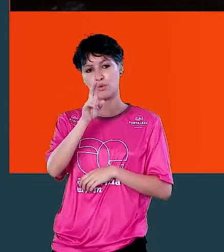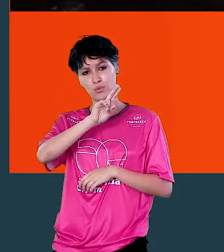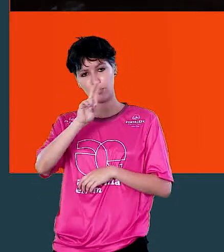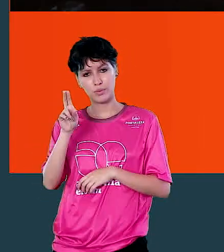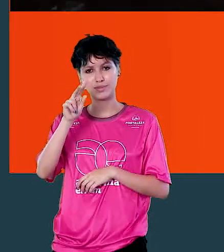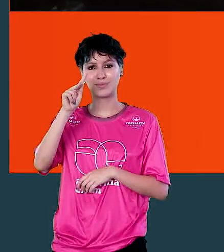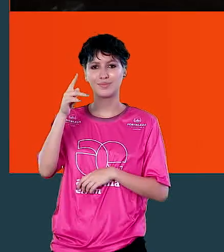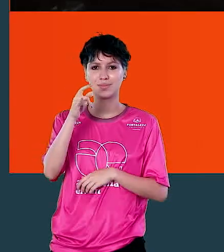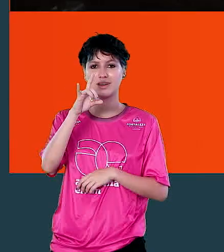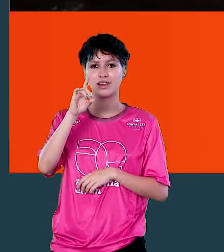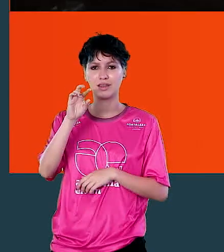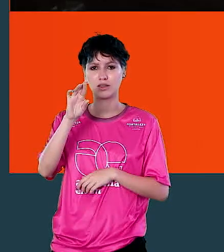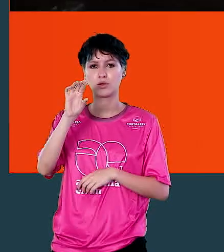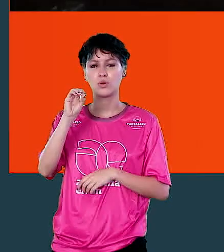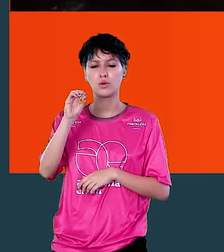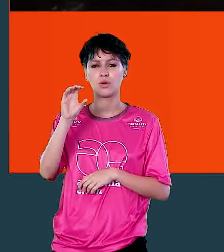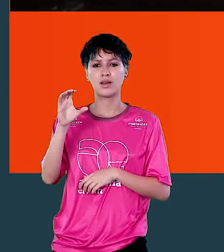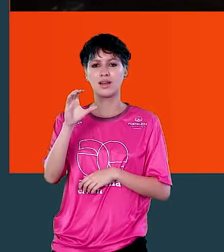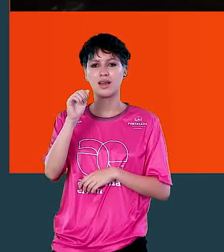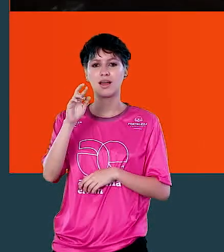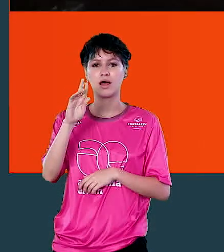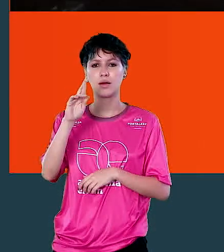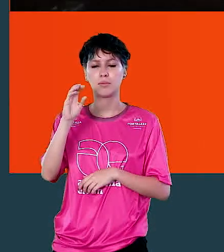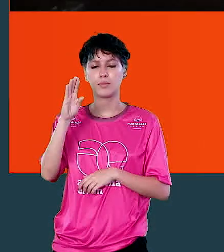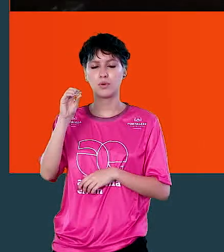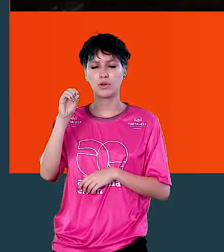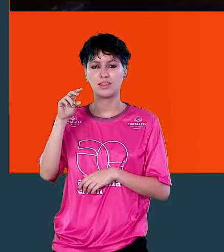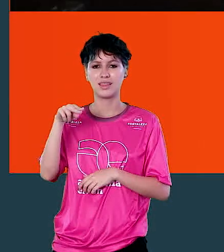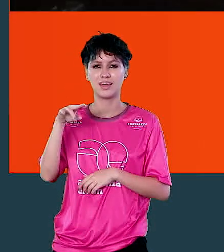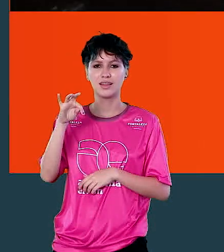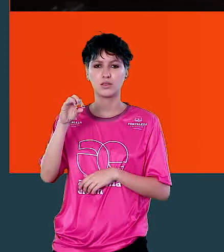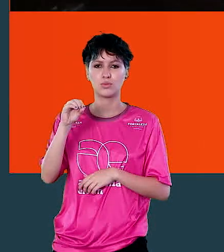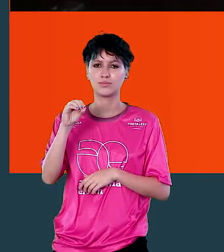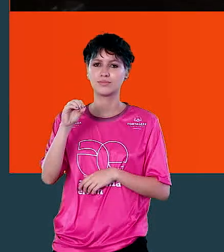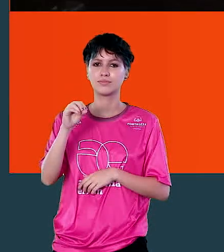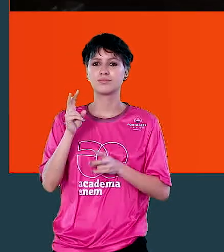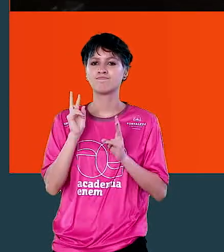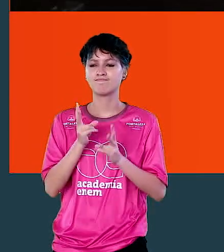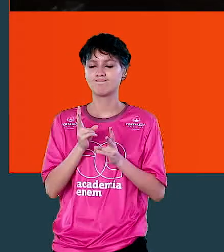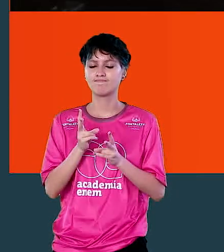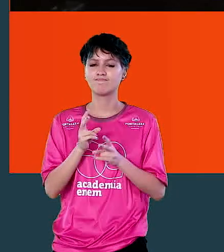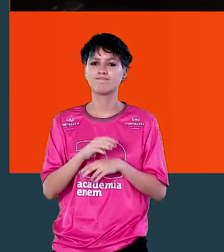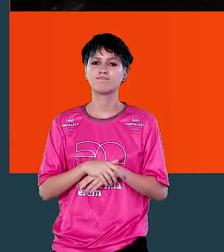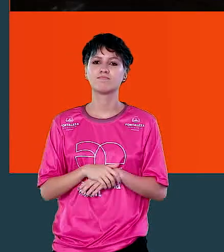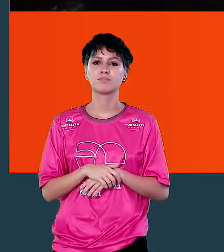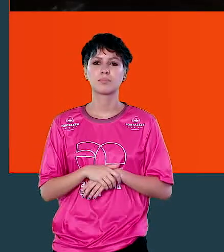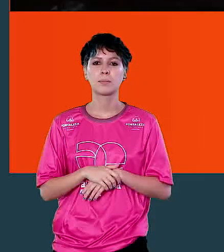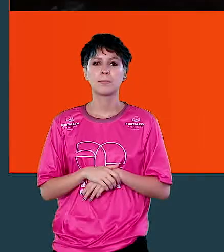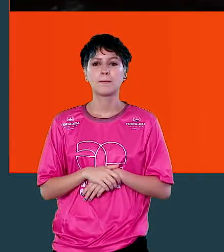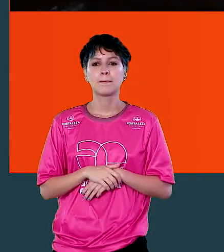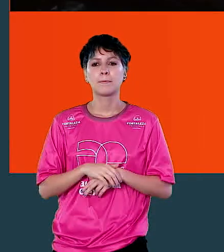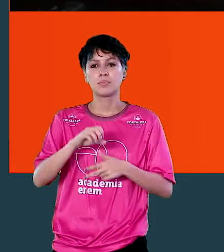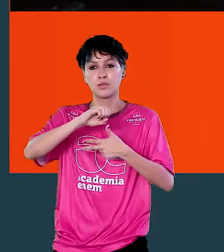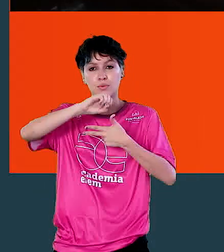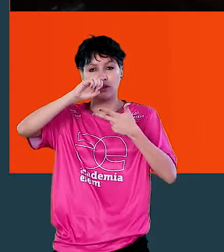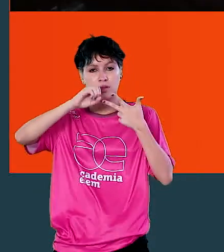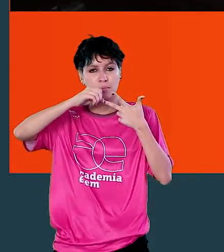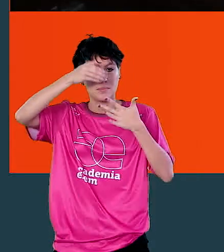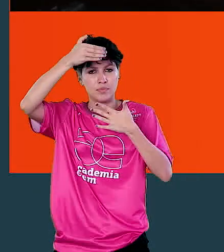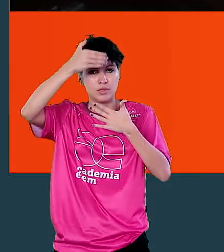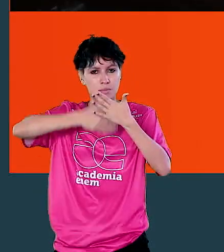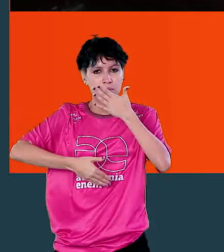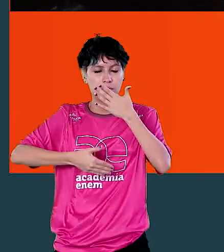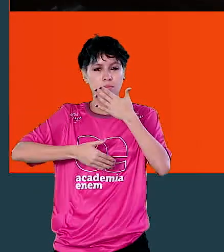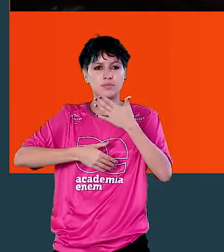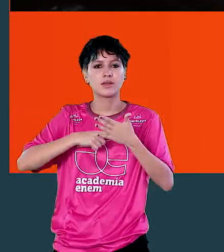Hidrocarboneto. Só tem carbono e hidrogênio aí. É de toda vez. Se tu olhar na prova do Enem, na prova do teu vestibular, que tem